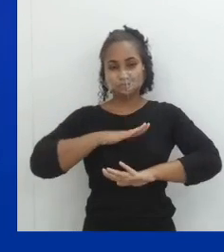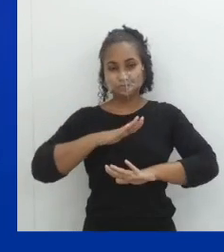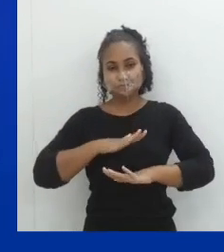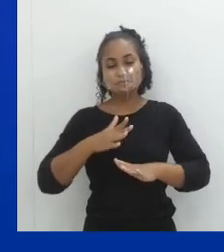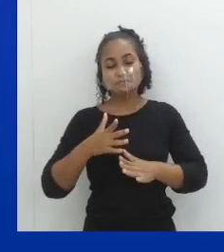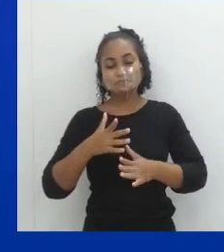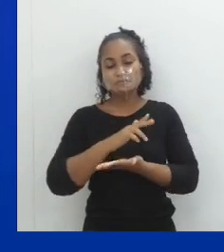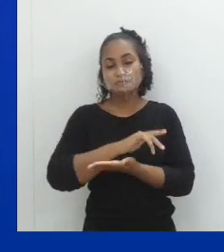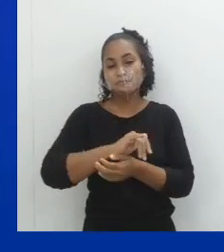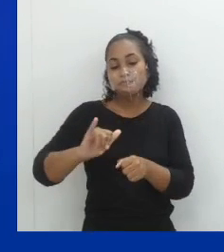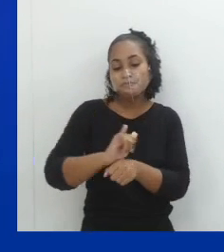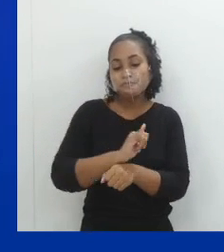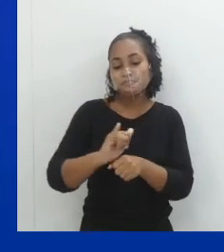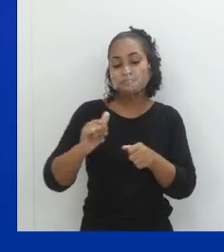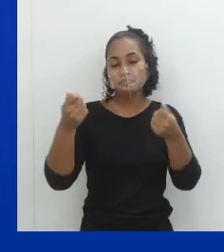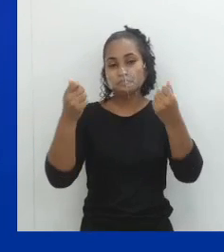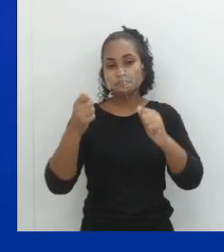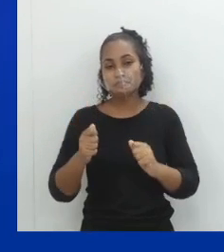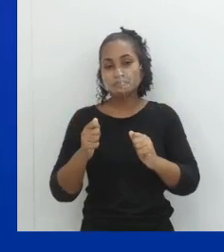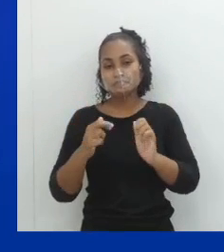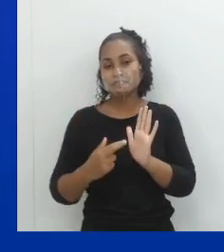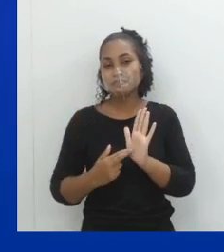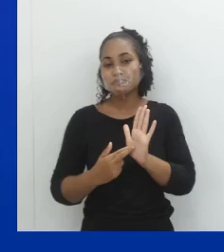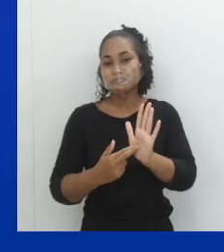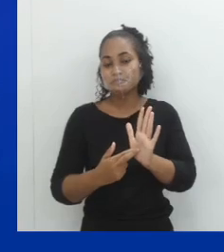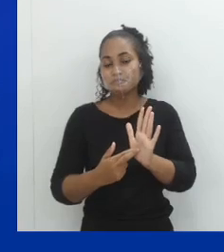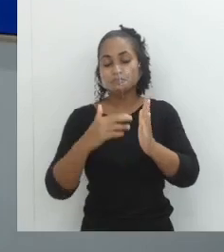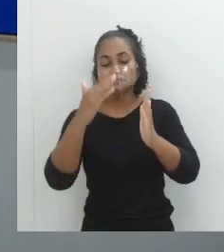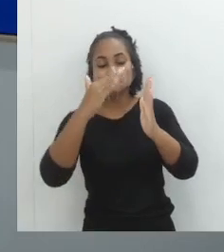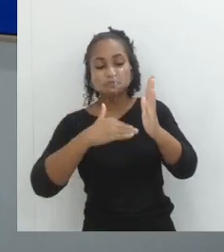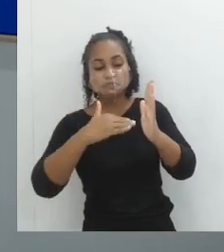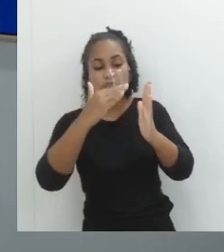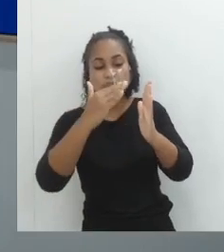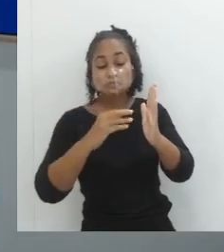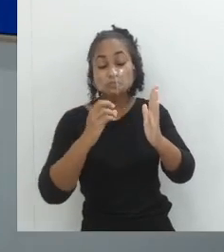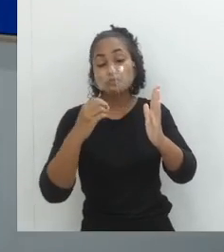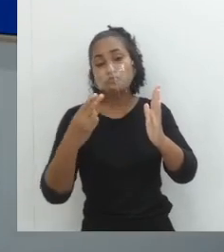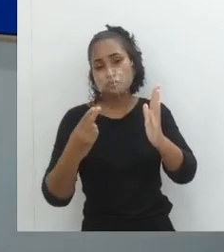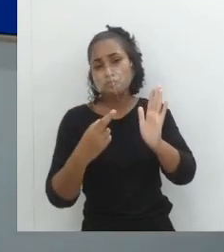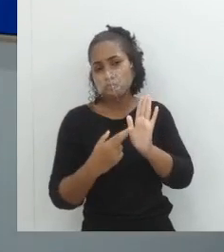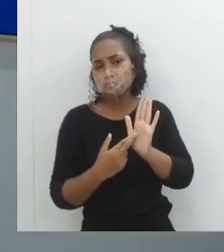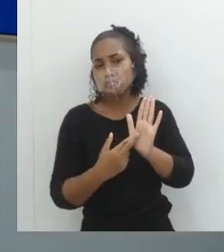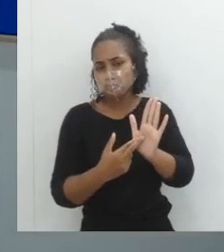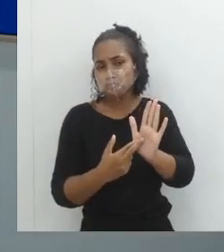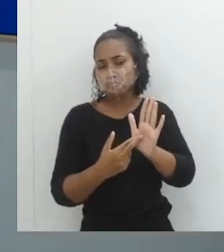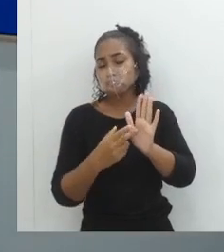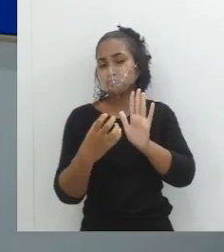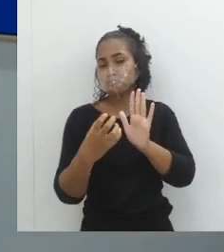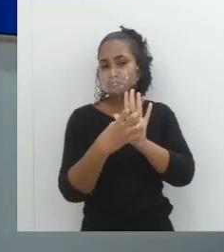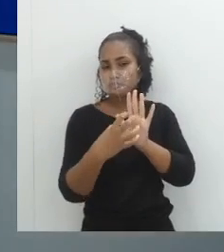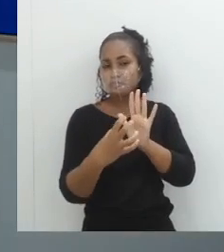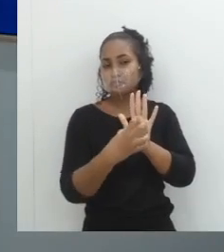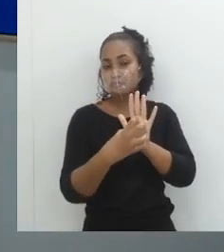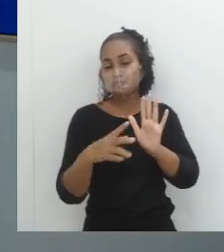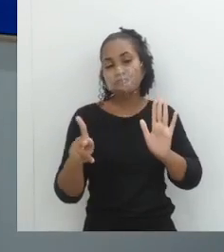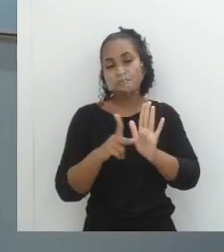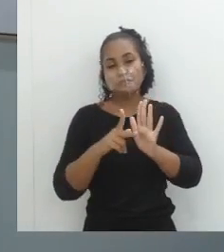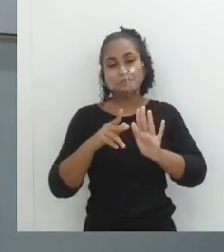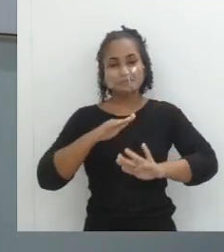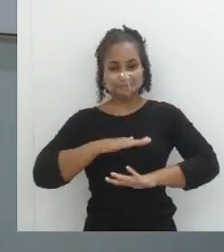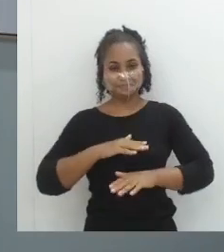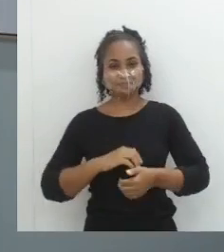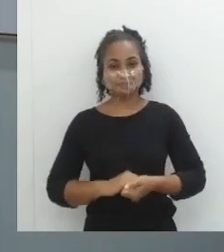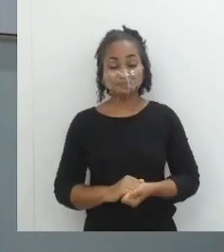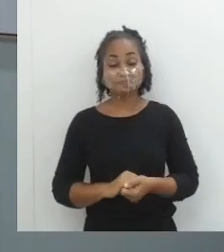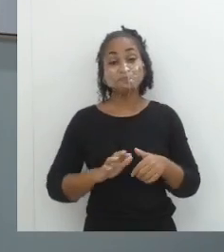São formas de arte representadas através de pinturas ou esculturas e representações simbólicas no nosso corpo,